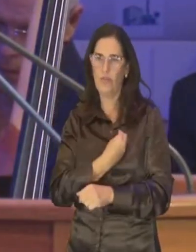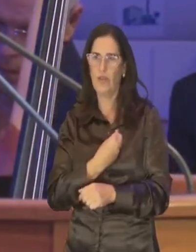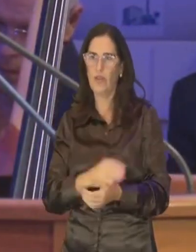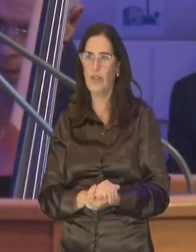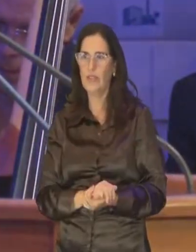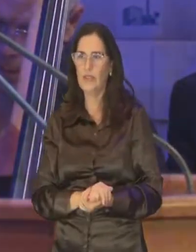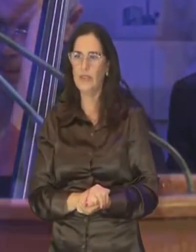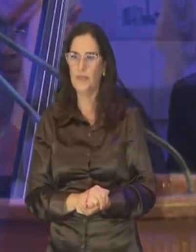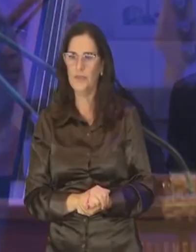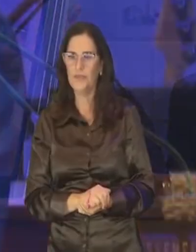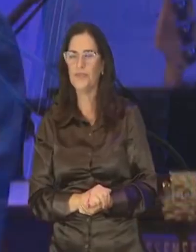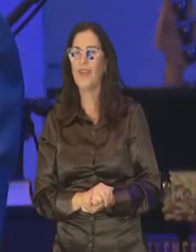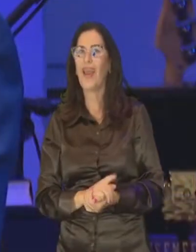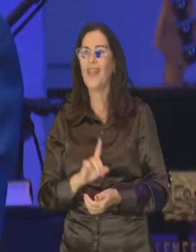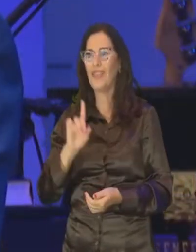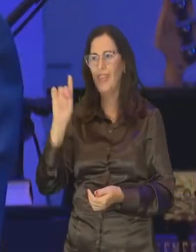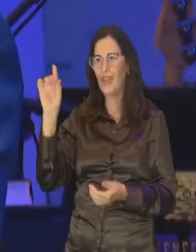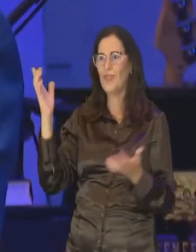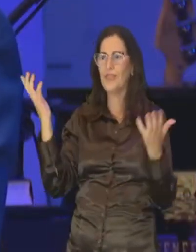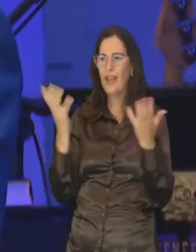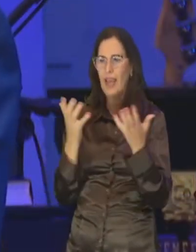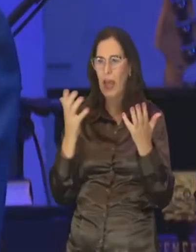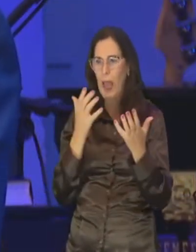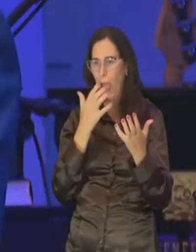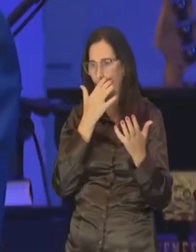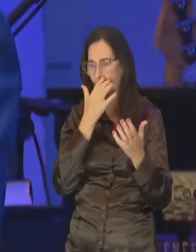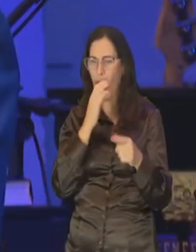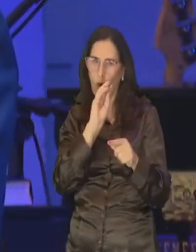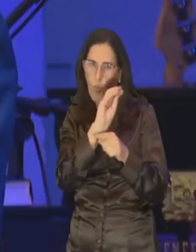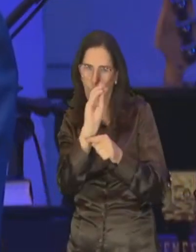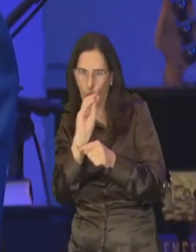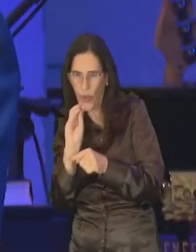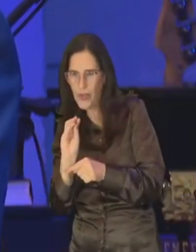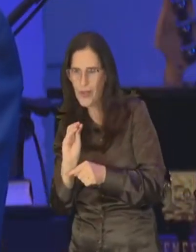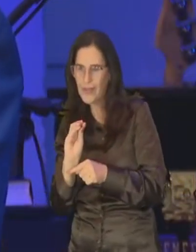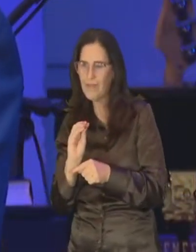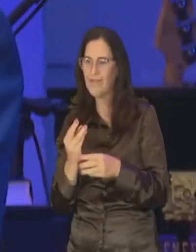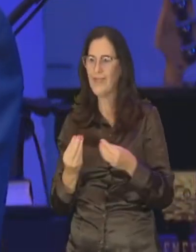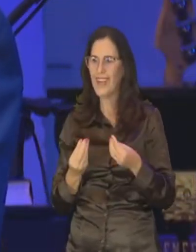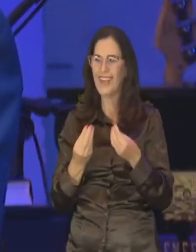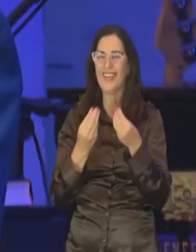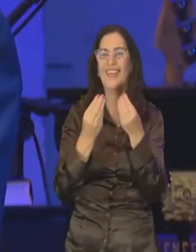Deus quer continuar nos dando, cuidando, entregando.